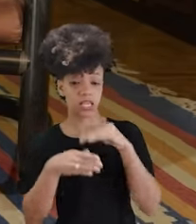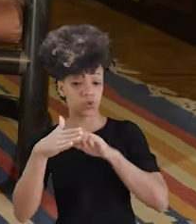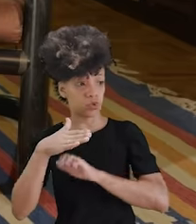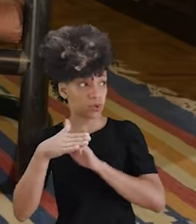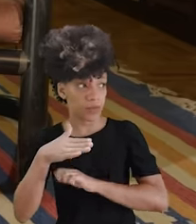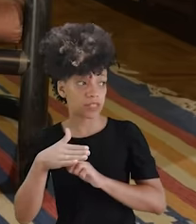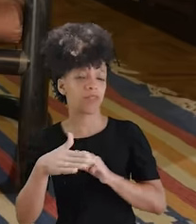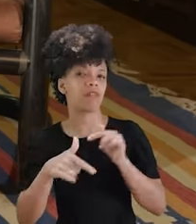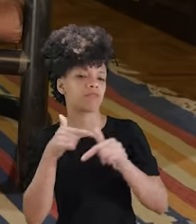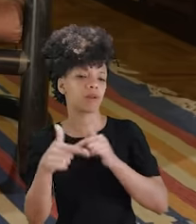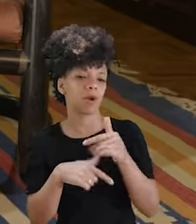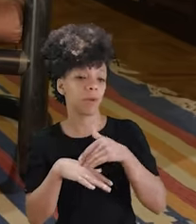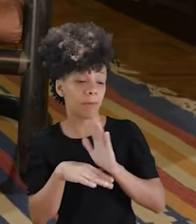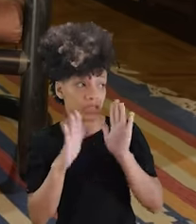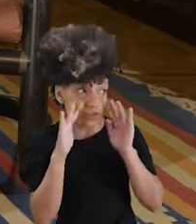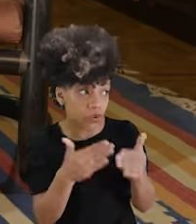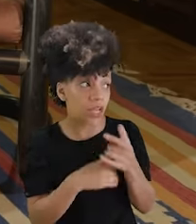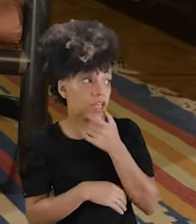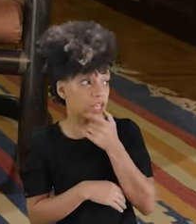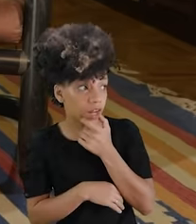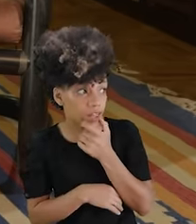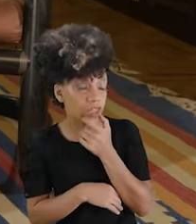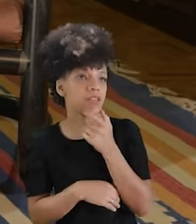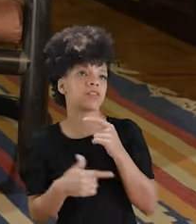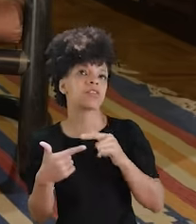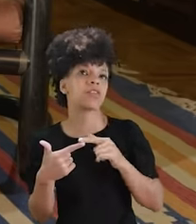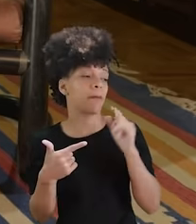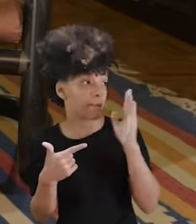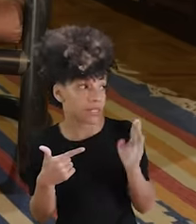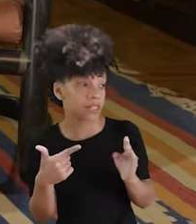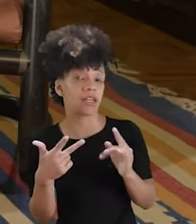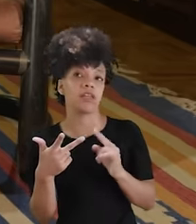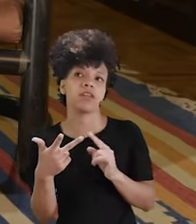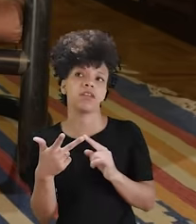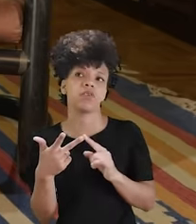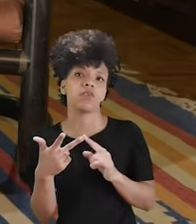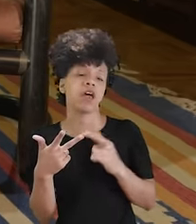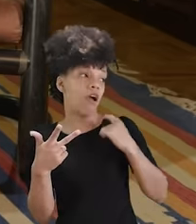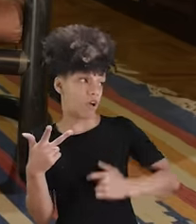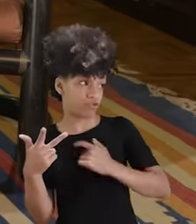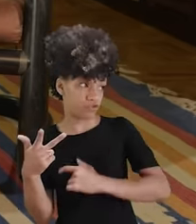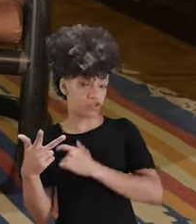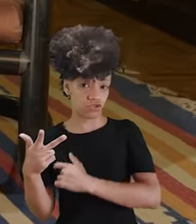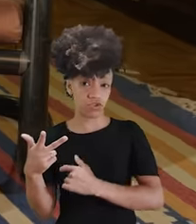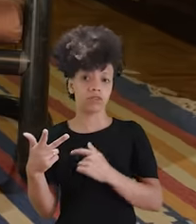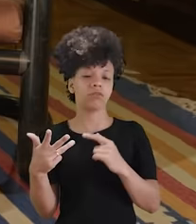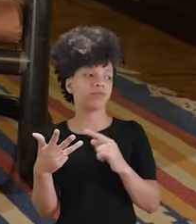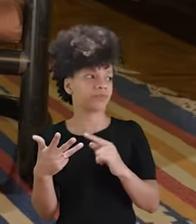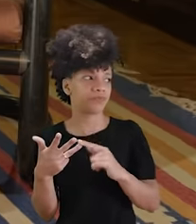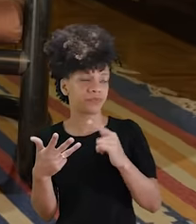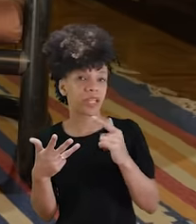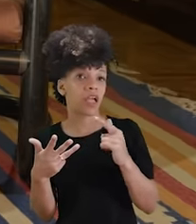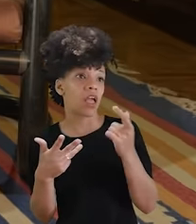dentro de uma empresa que trabalhou com mais voltados para Ingleses brasileiros e argentinos aí